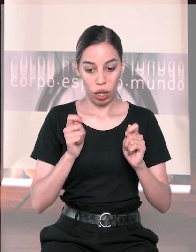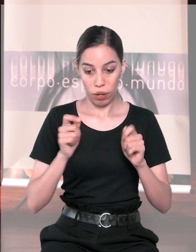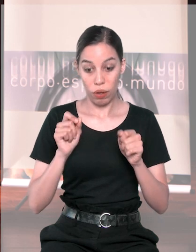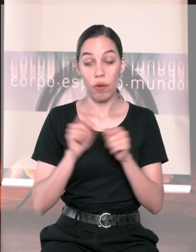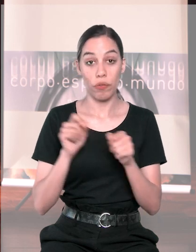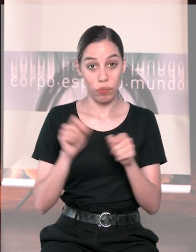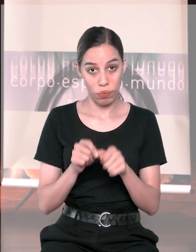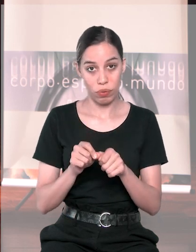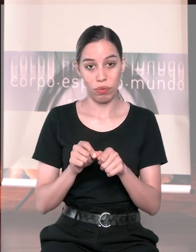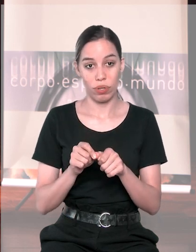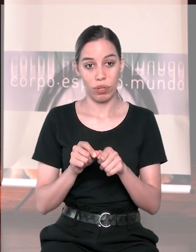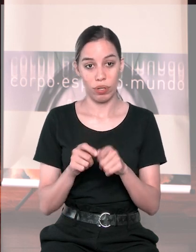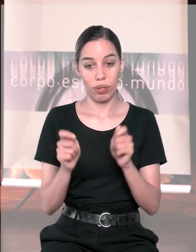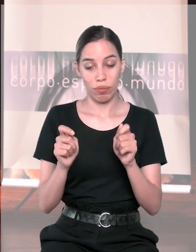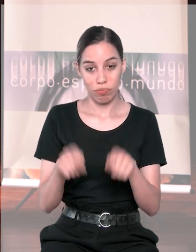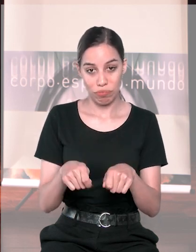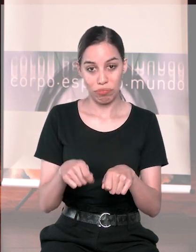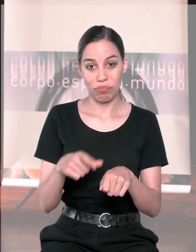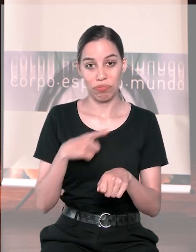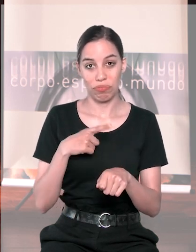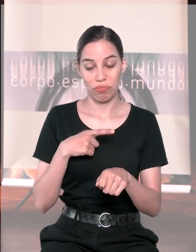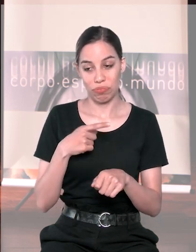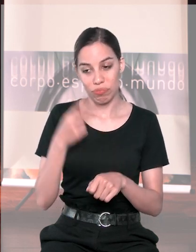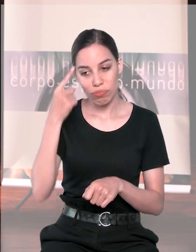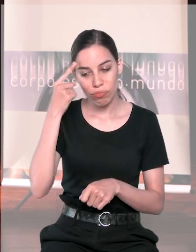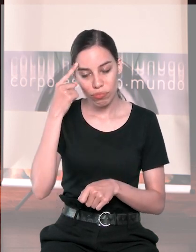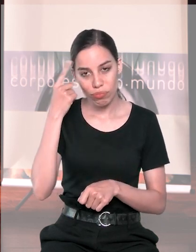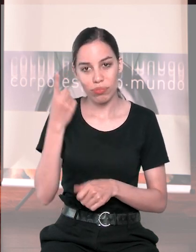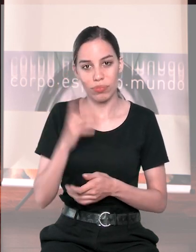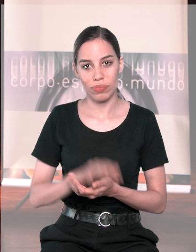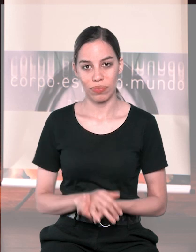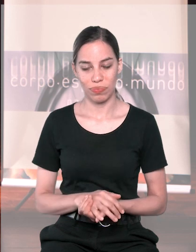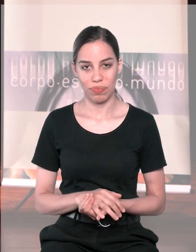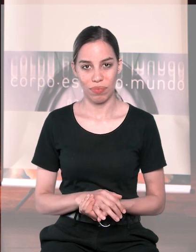que ganha uma preponderância enorme no pensamento do Valéry.